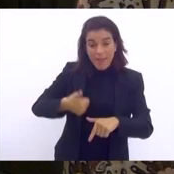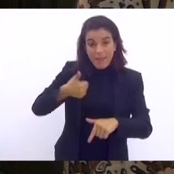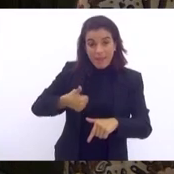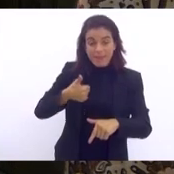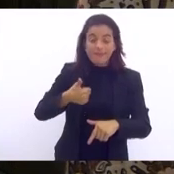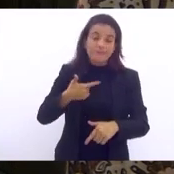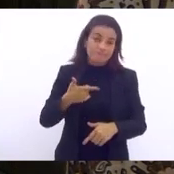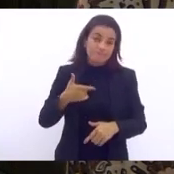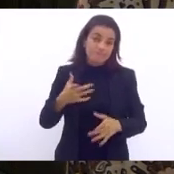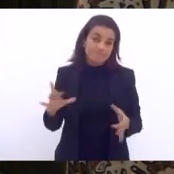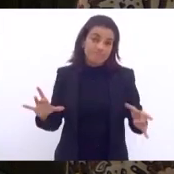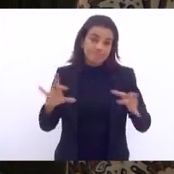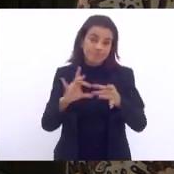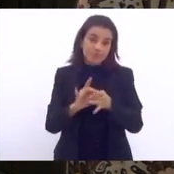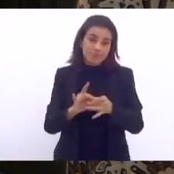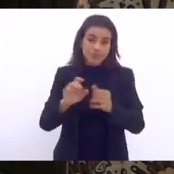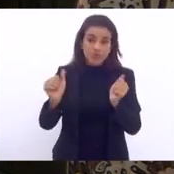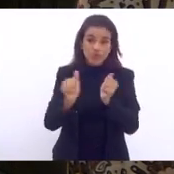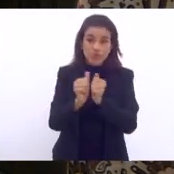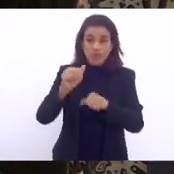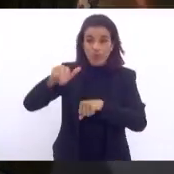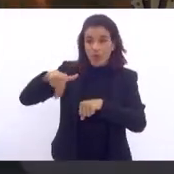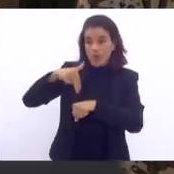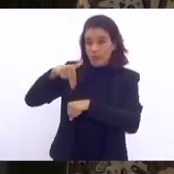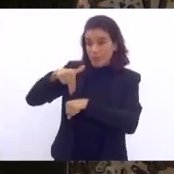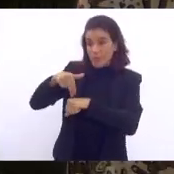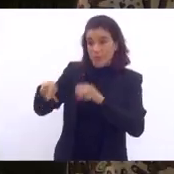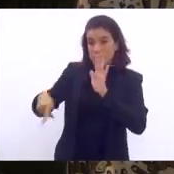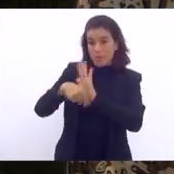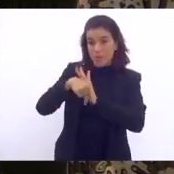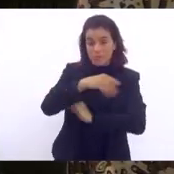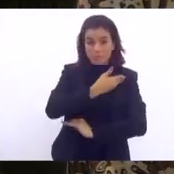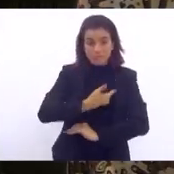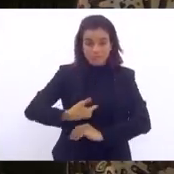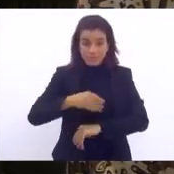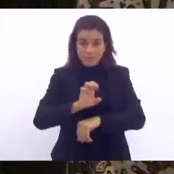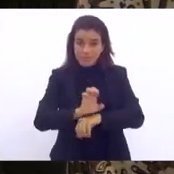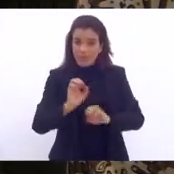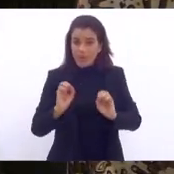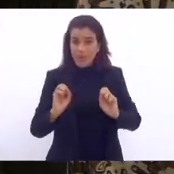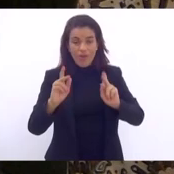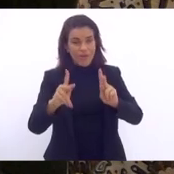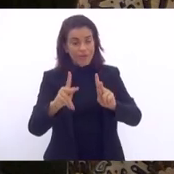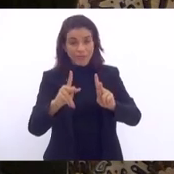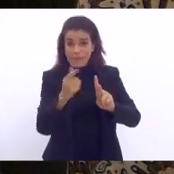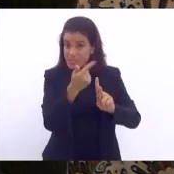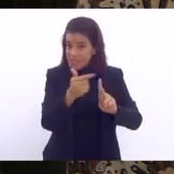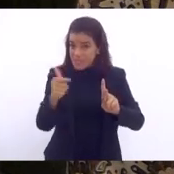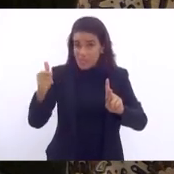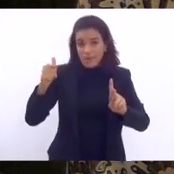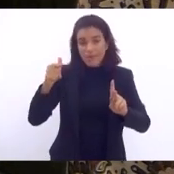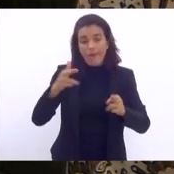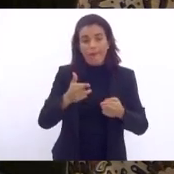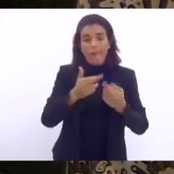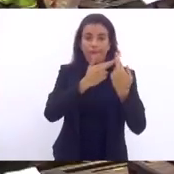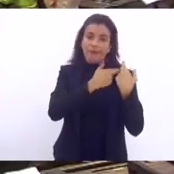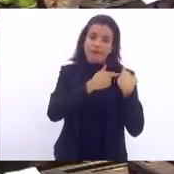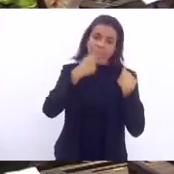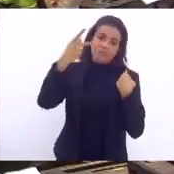União e entre o próprio Estado, ótimo. Se também não o for, a responsabilidade é do governo. Muito obrigado, senhor